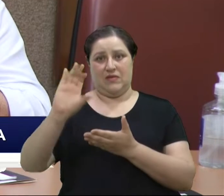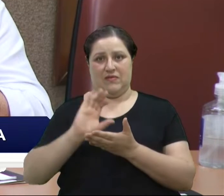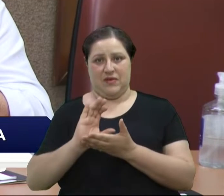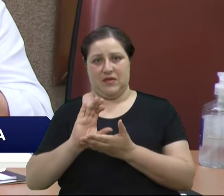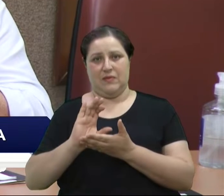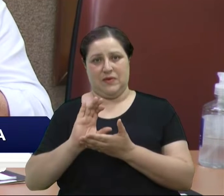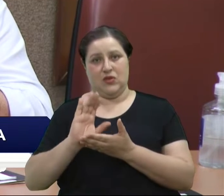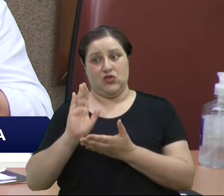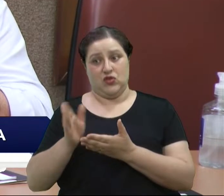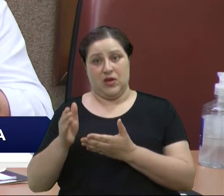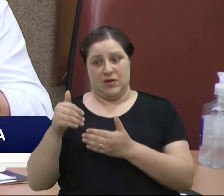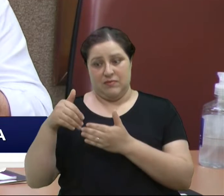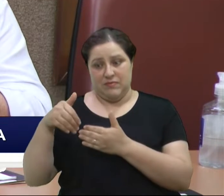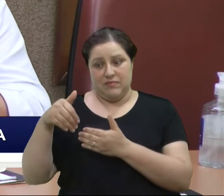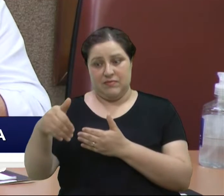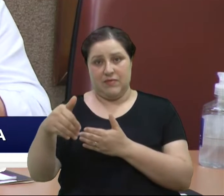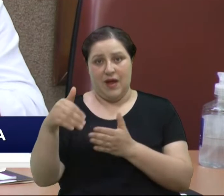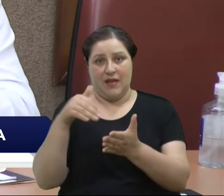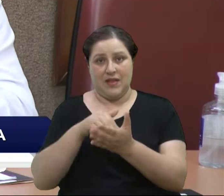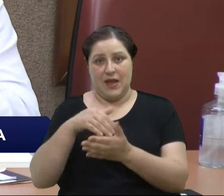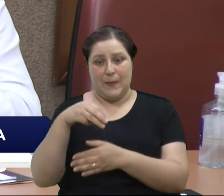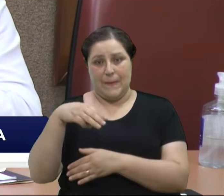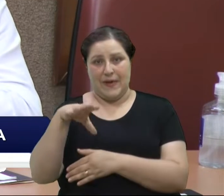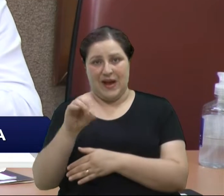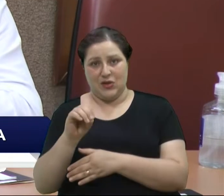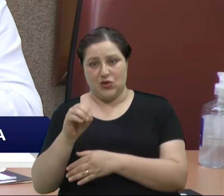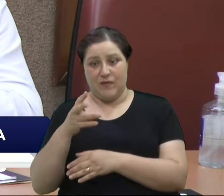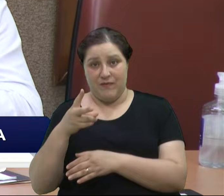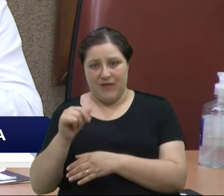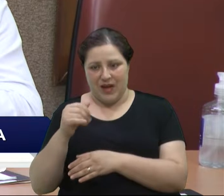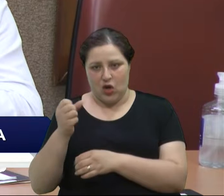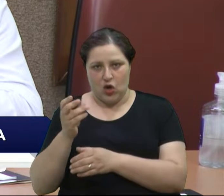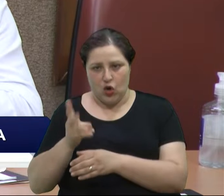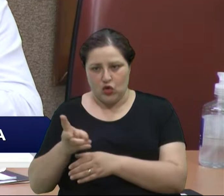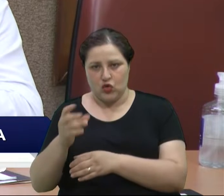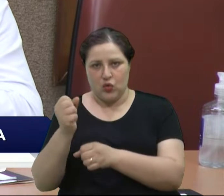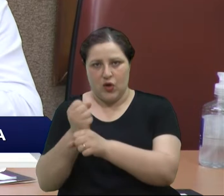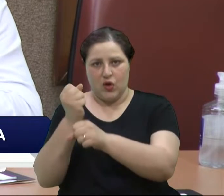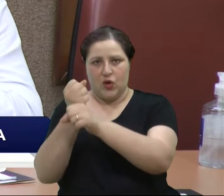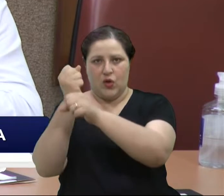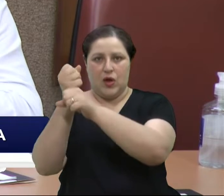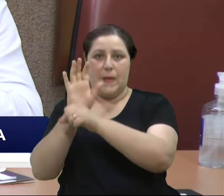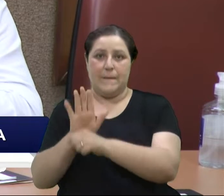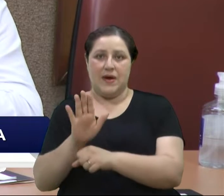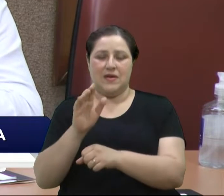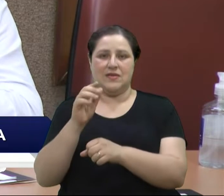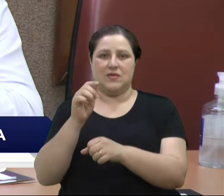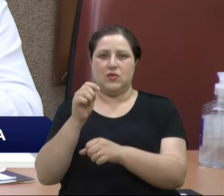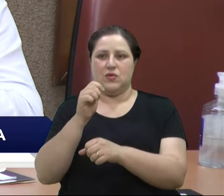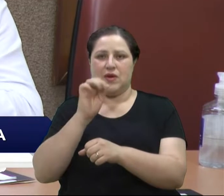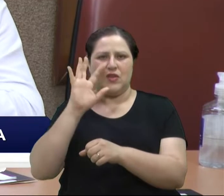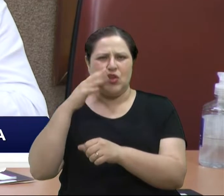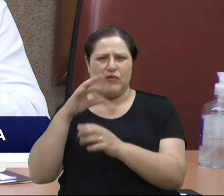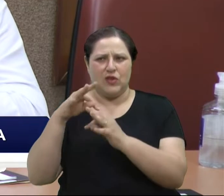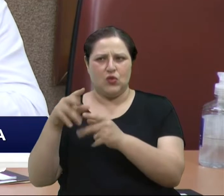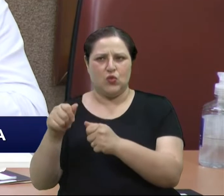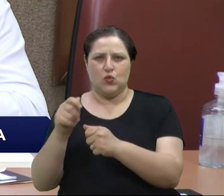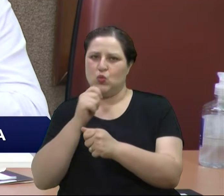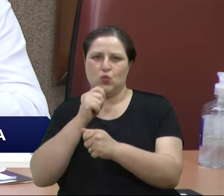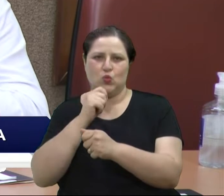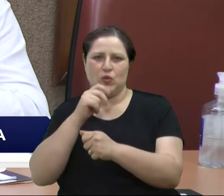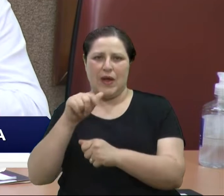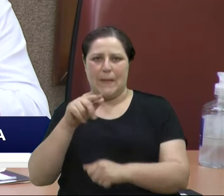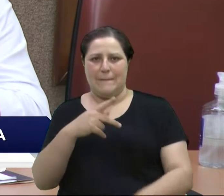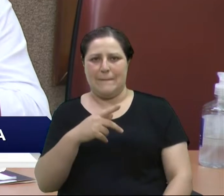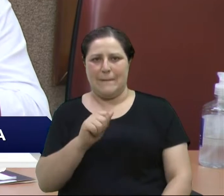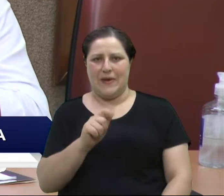março do ano que vem, mas, como eu digo, vai ser meramente paliativo. Nós somos parceiros, Rafael, parceiros, queremos